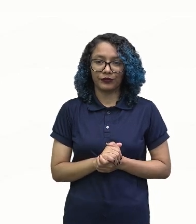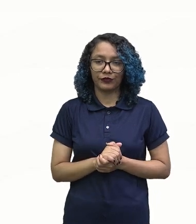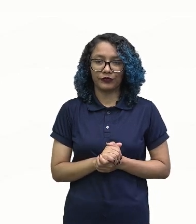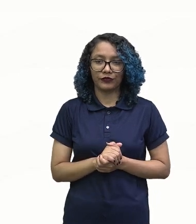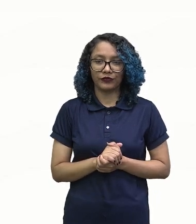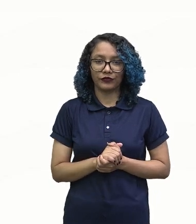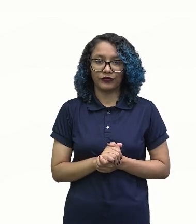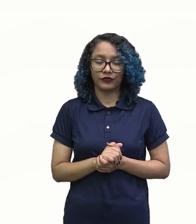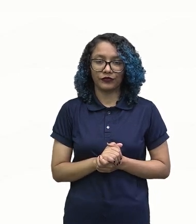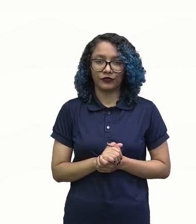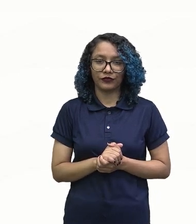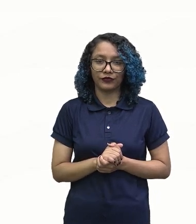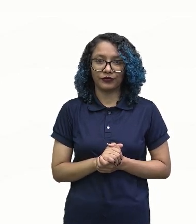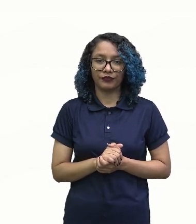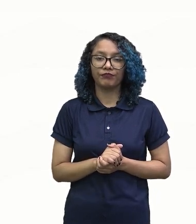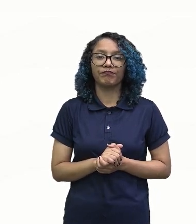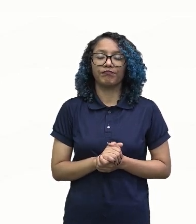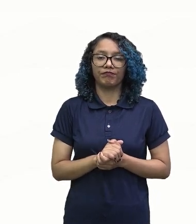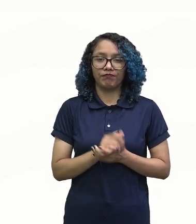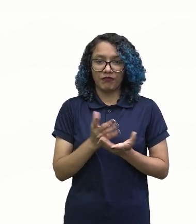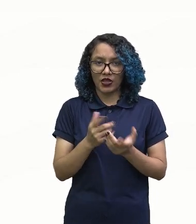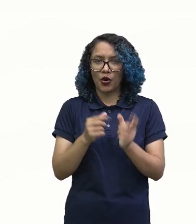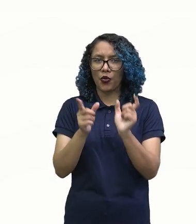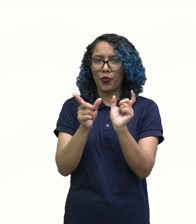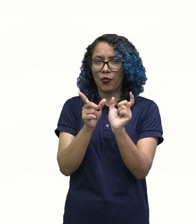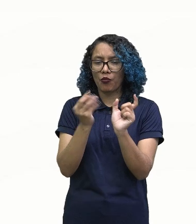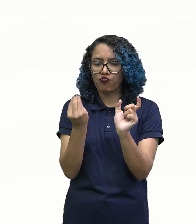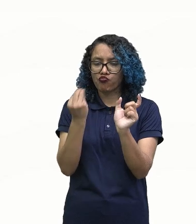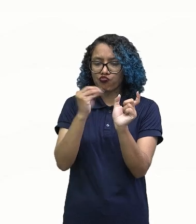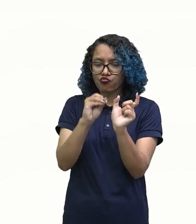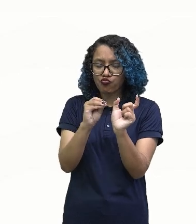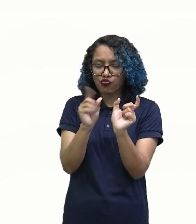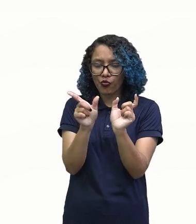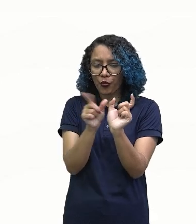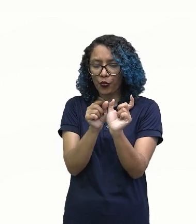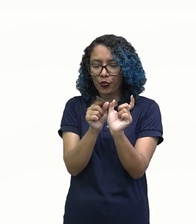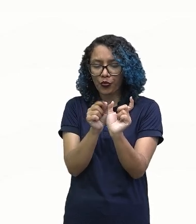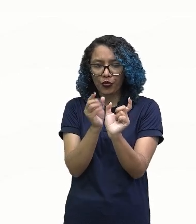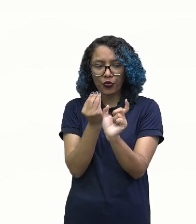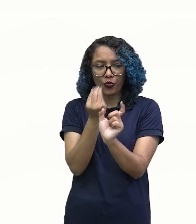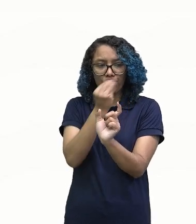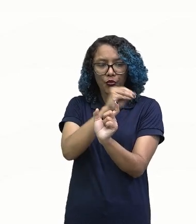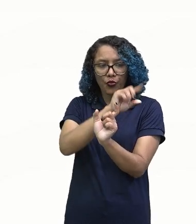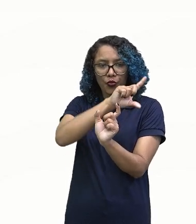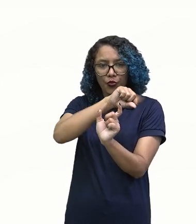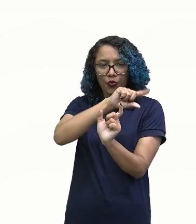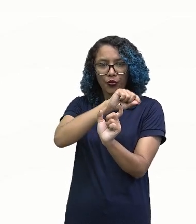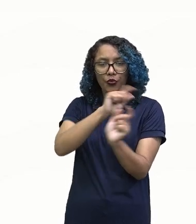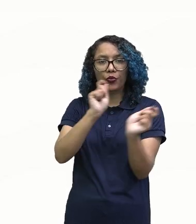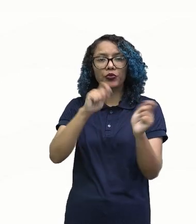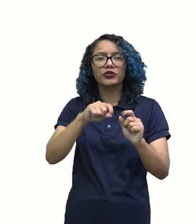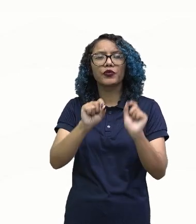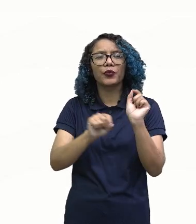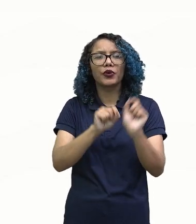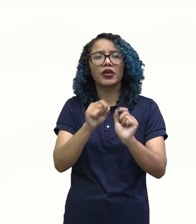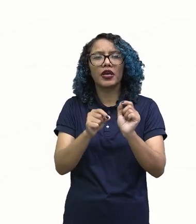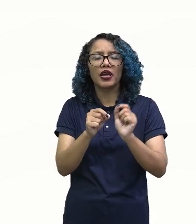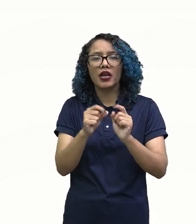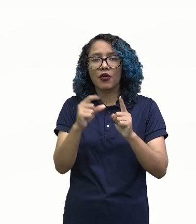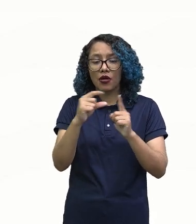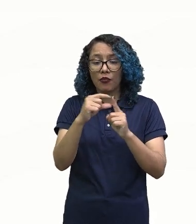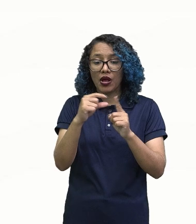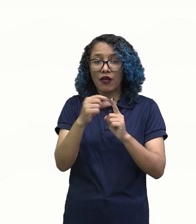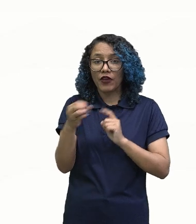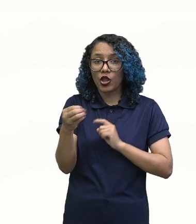por meio do acréscimo de sufixos e prefixos, novas palavras podem ser formadas. Então, muito bem,